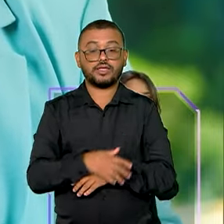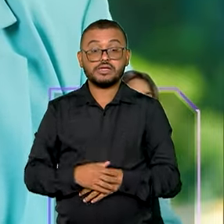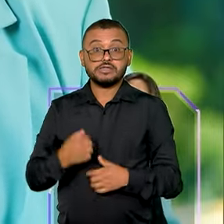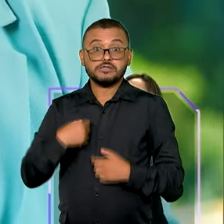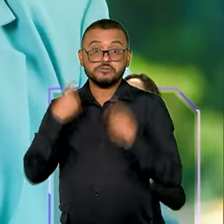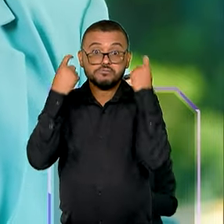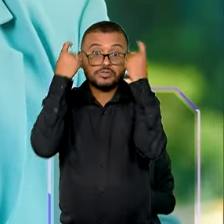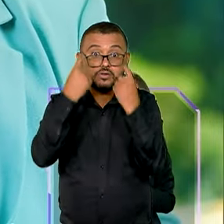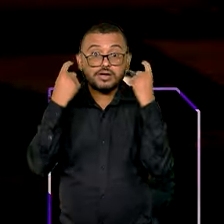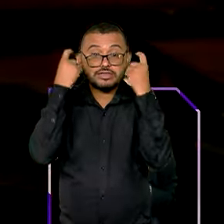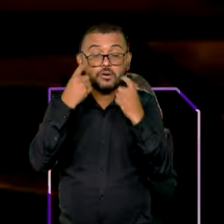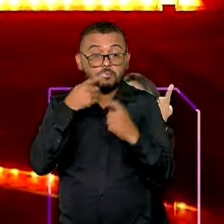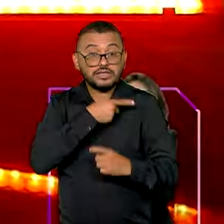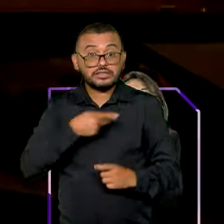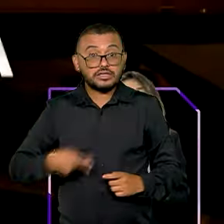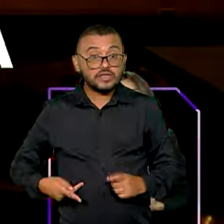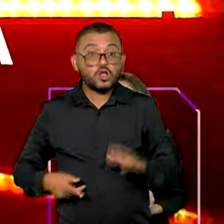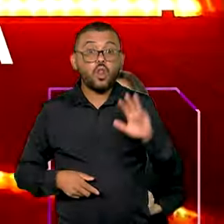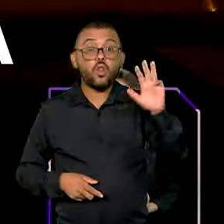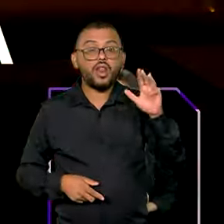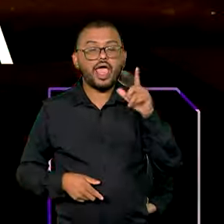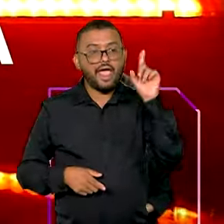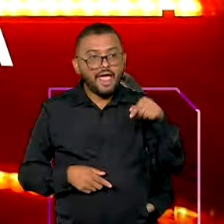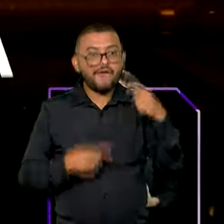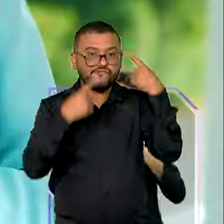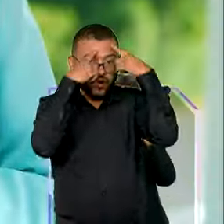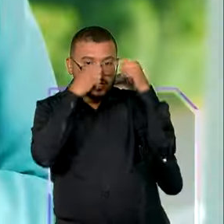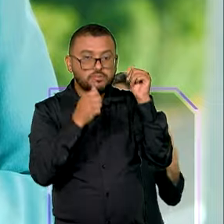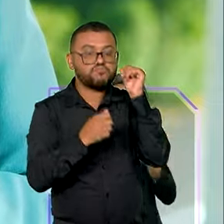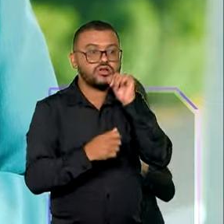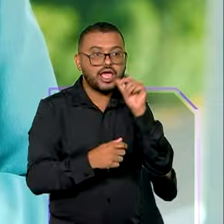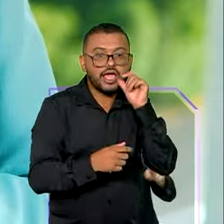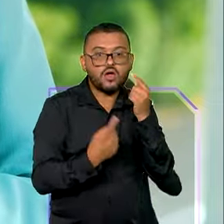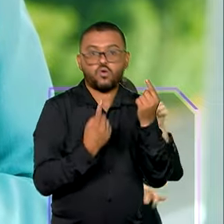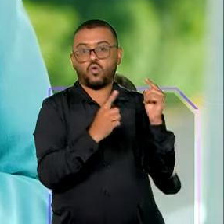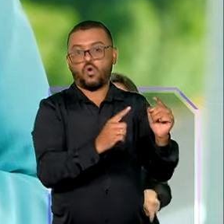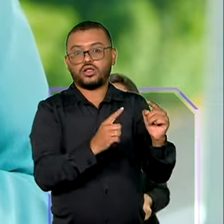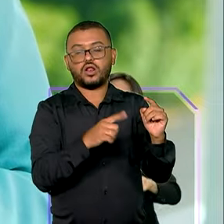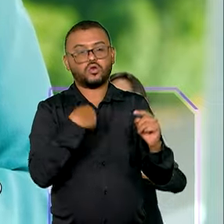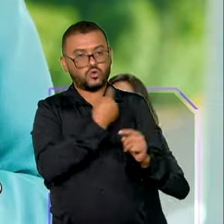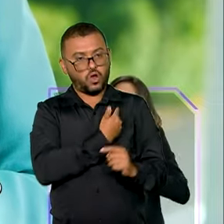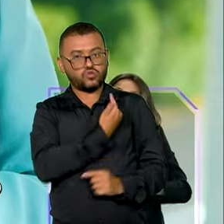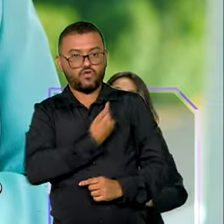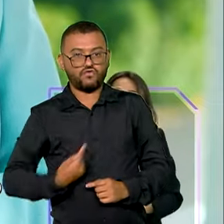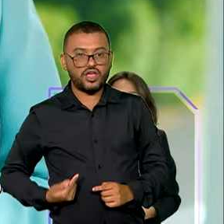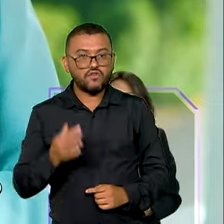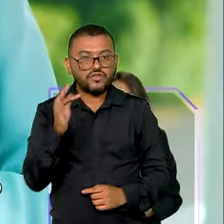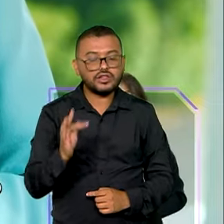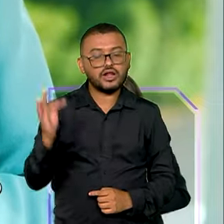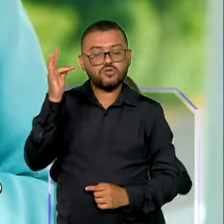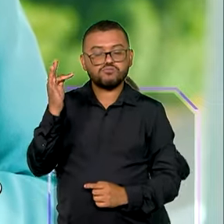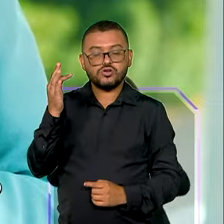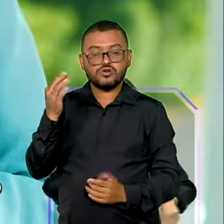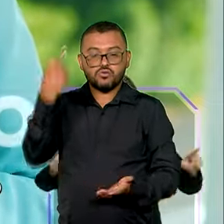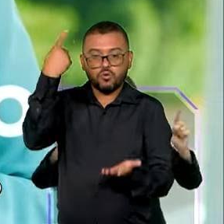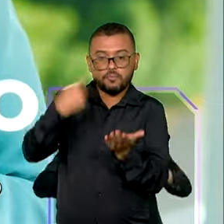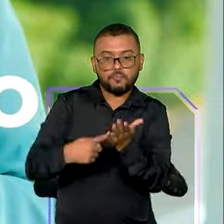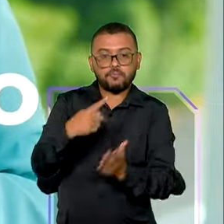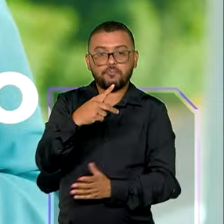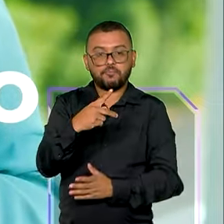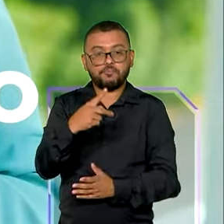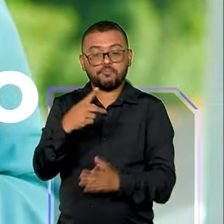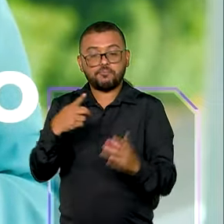preocupações do presidente Lula é a violência contra as mulheres. Por isso, o governo federal lançou o Pacto Nacional de